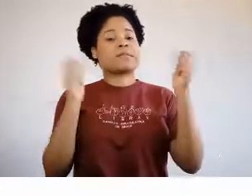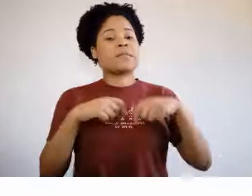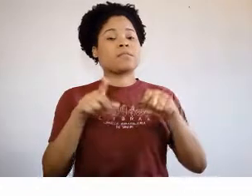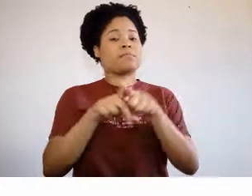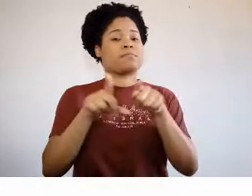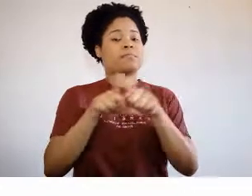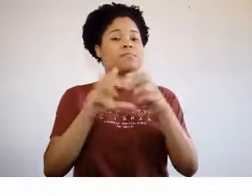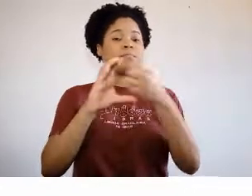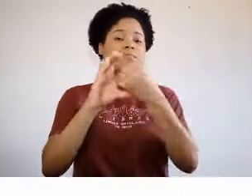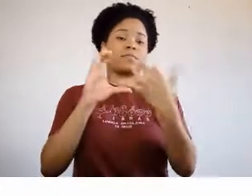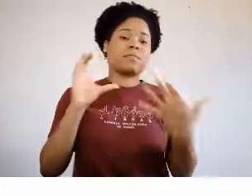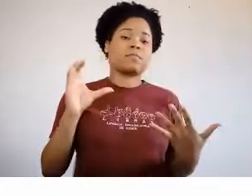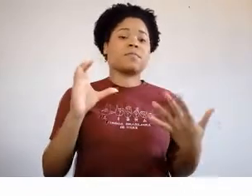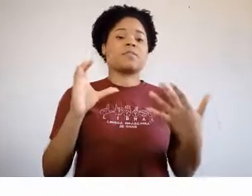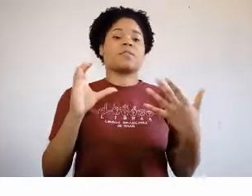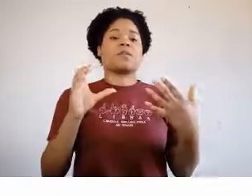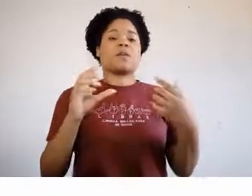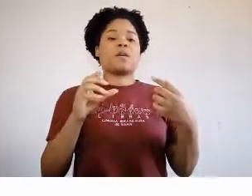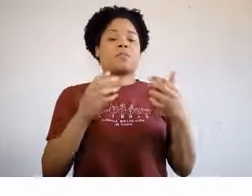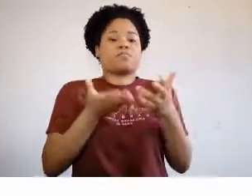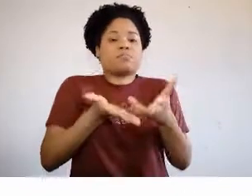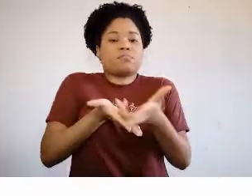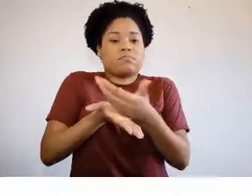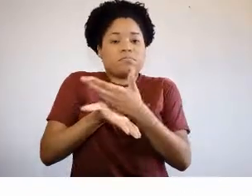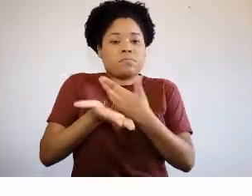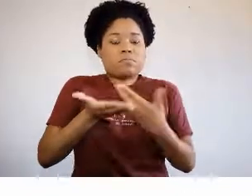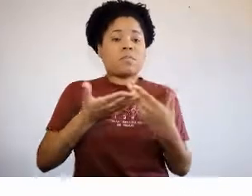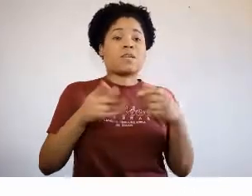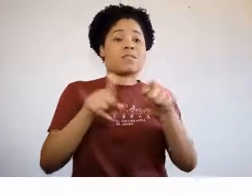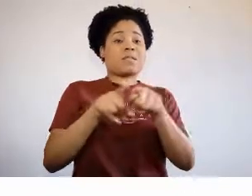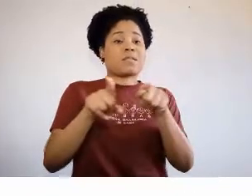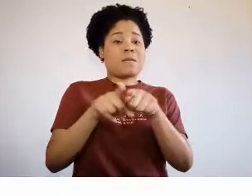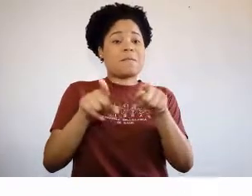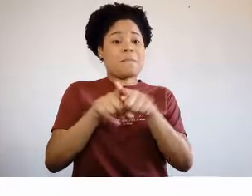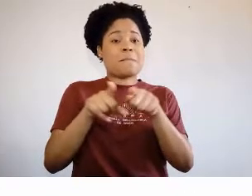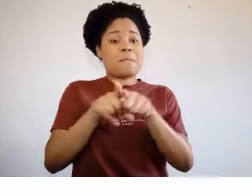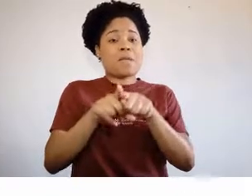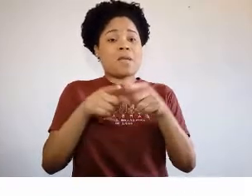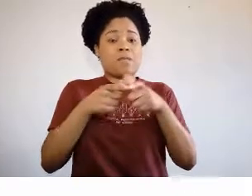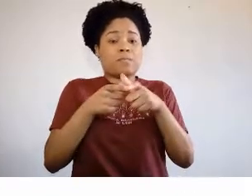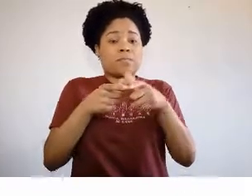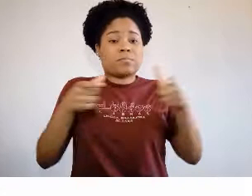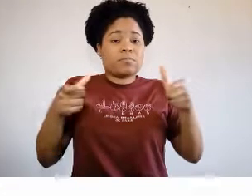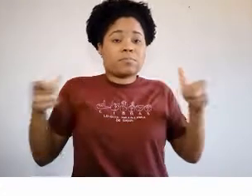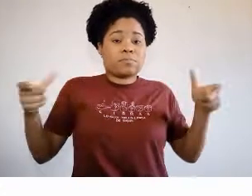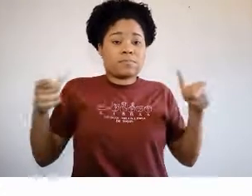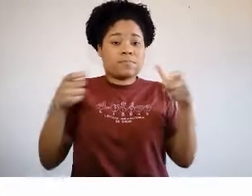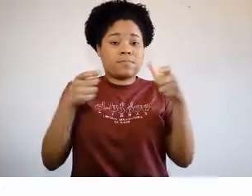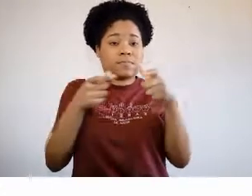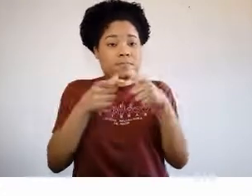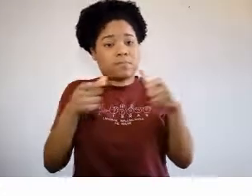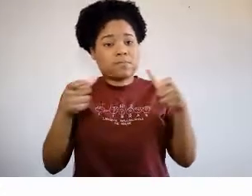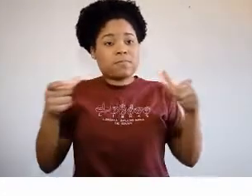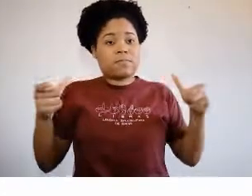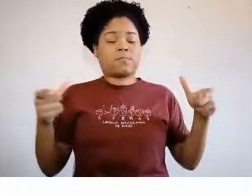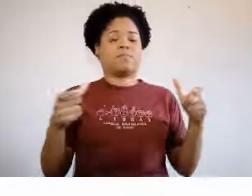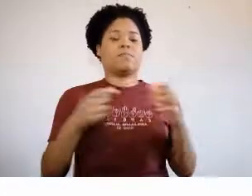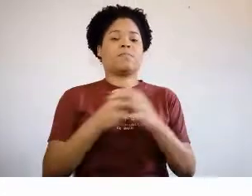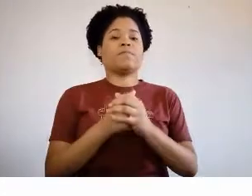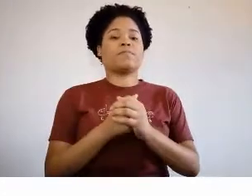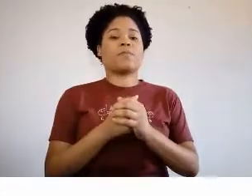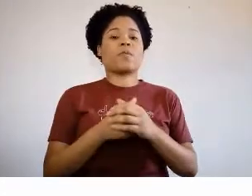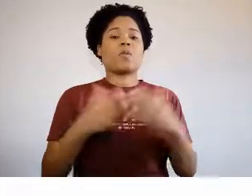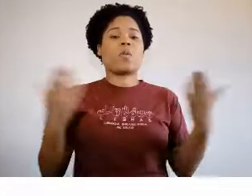rede. Podemos classificar a rede em relação à forma e também com relação ao seu tamanho, com relação à